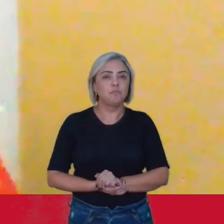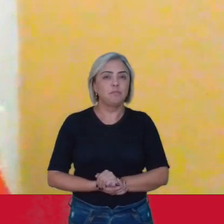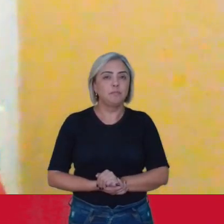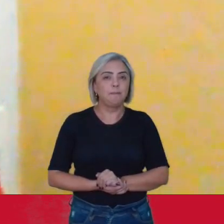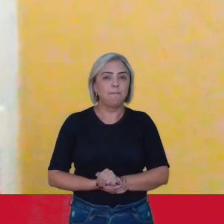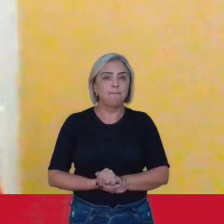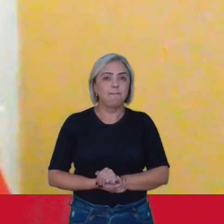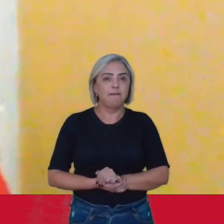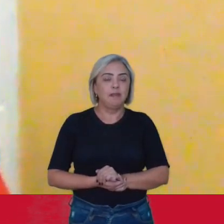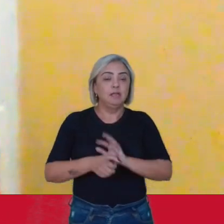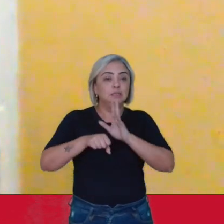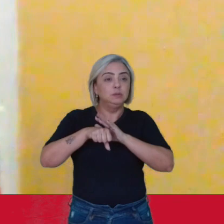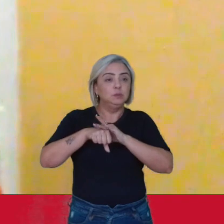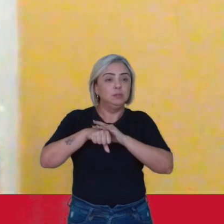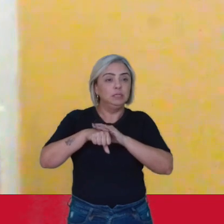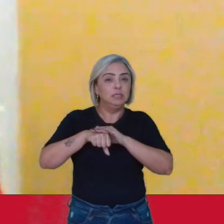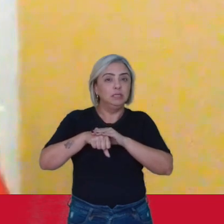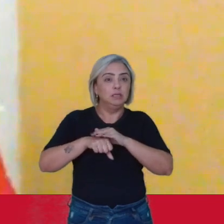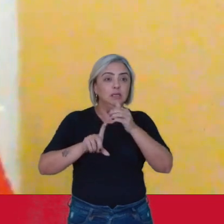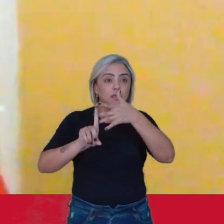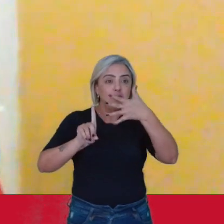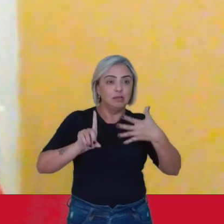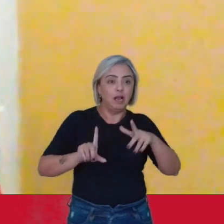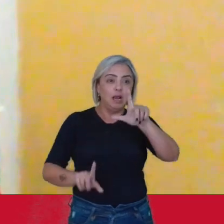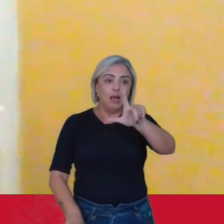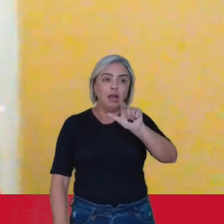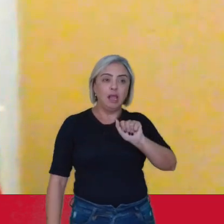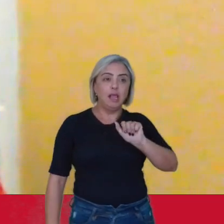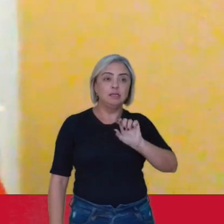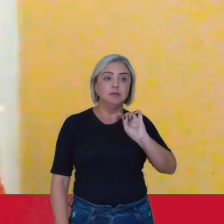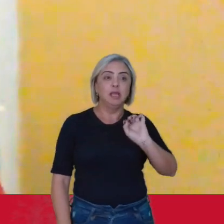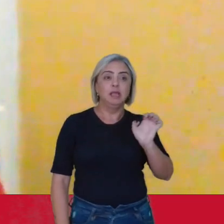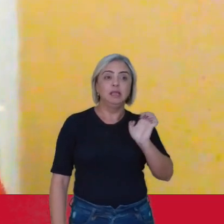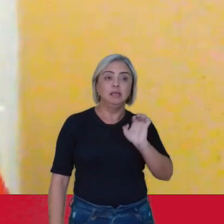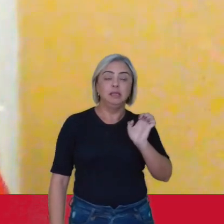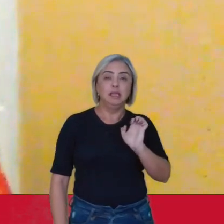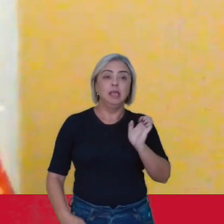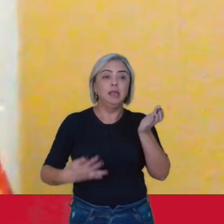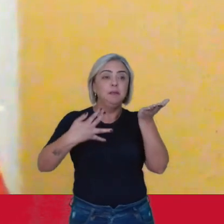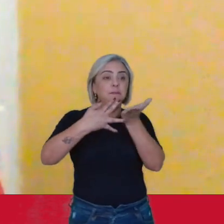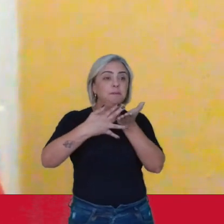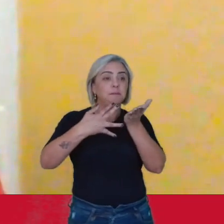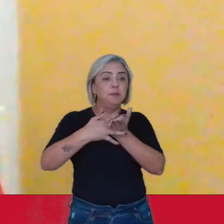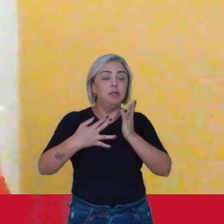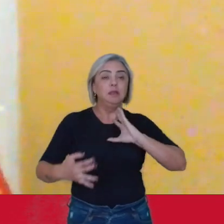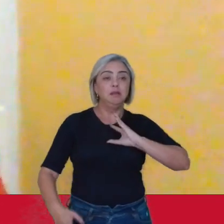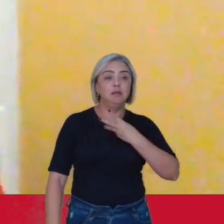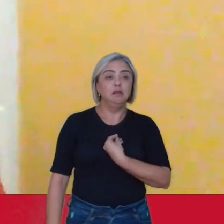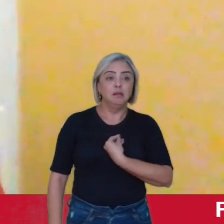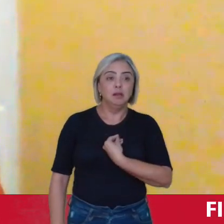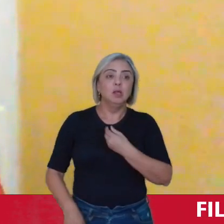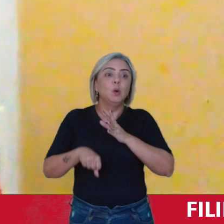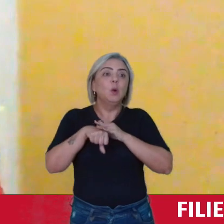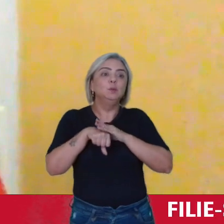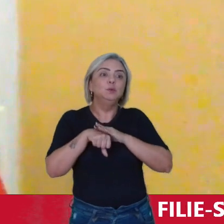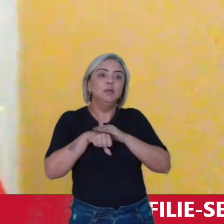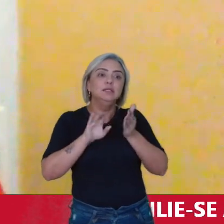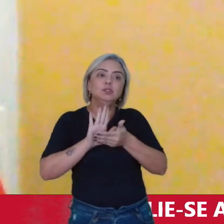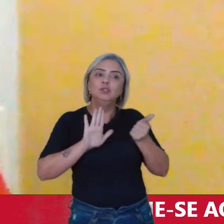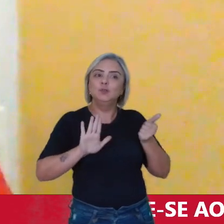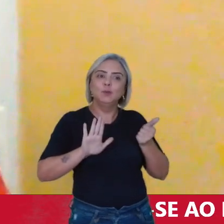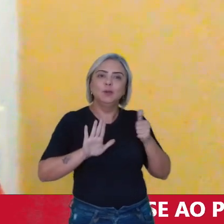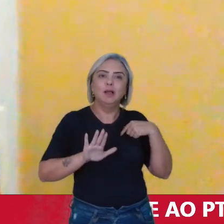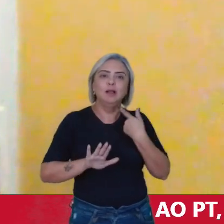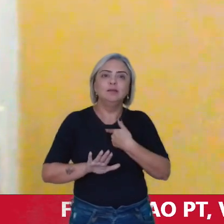da questão das LGBT, de lésbica, gays, bissexuais e transexuais, como patologia,